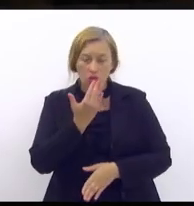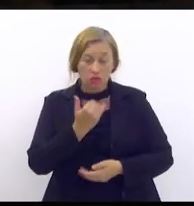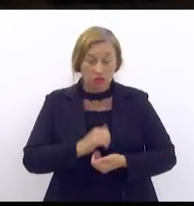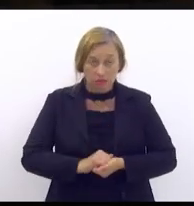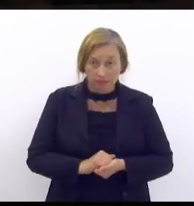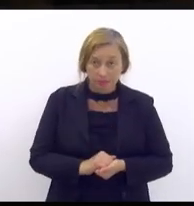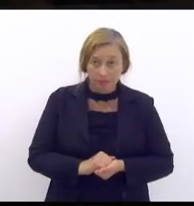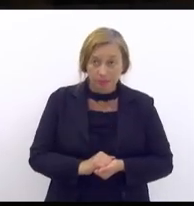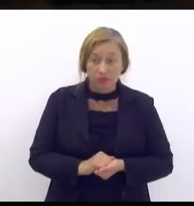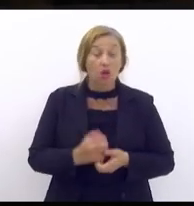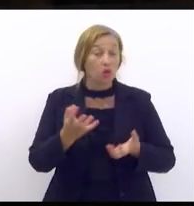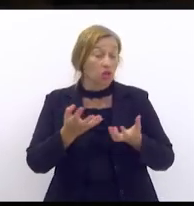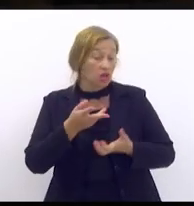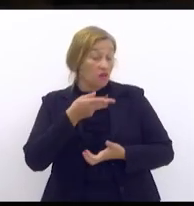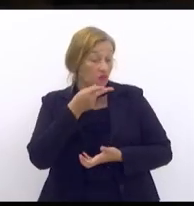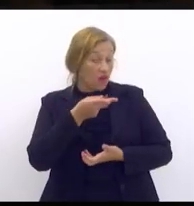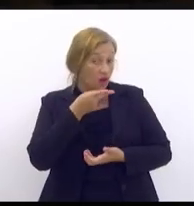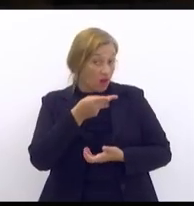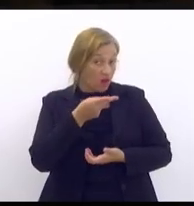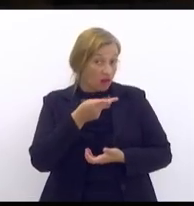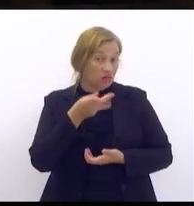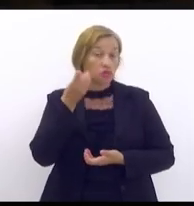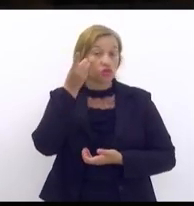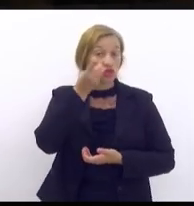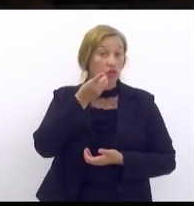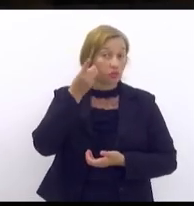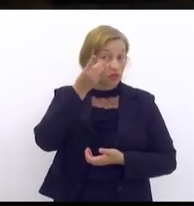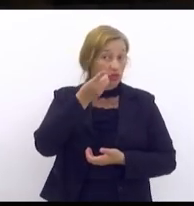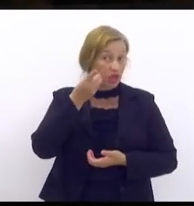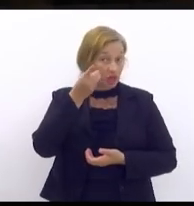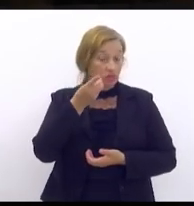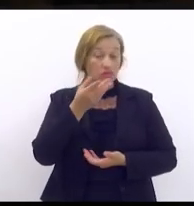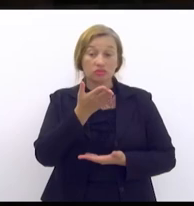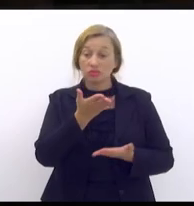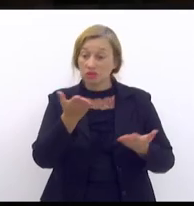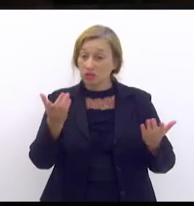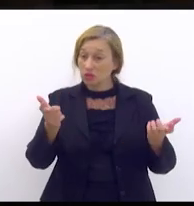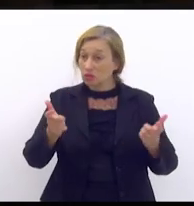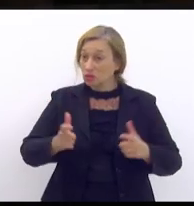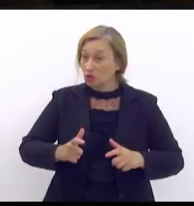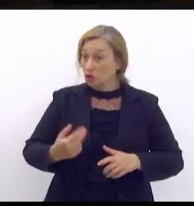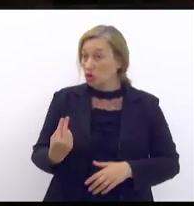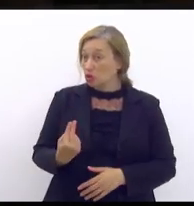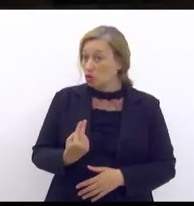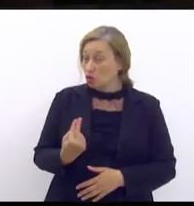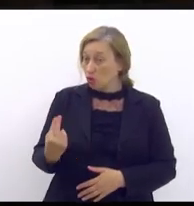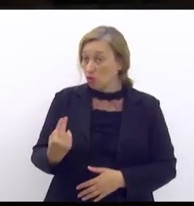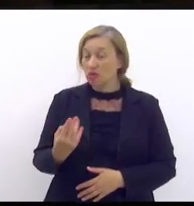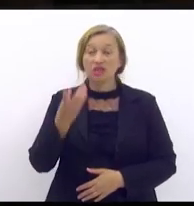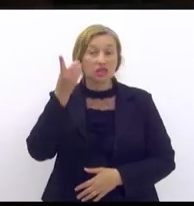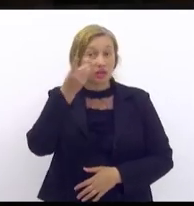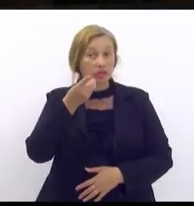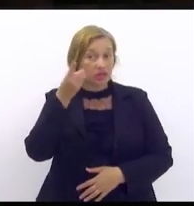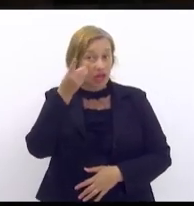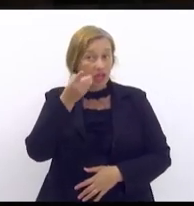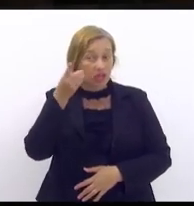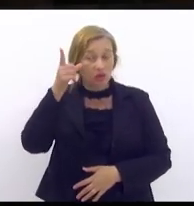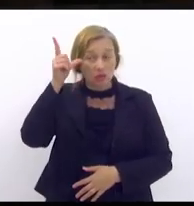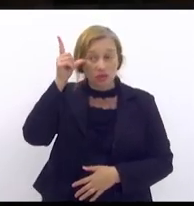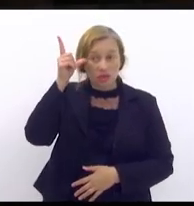queria dizer aos deputados que aqui estão, que em meu nome e da deputada